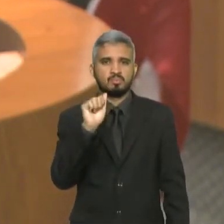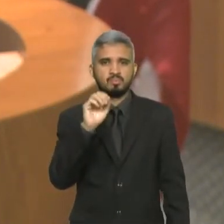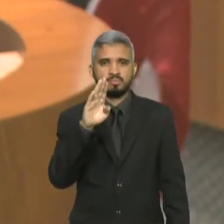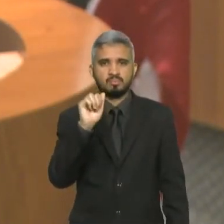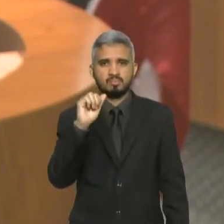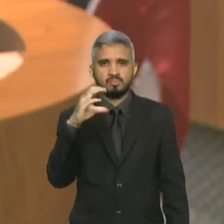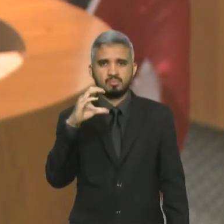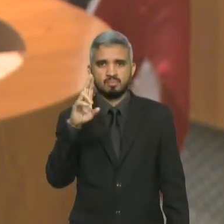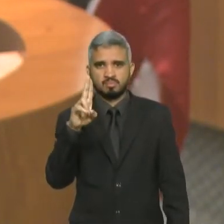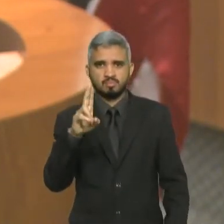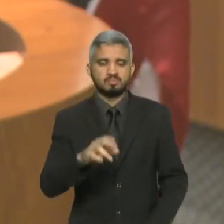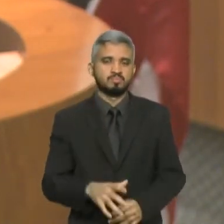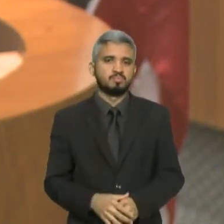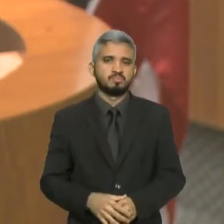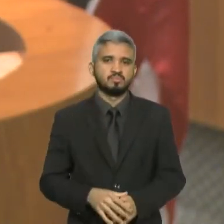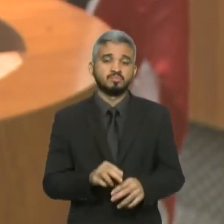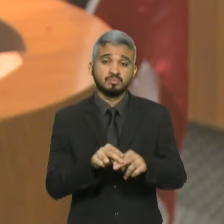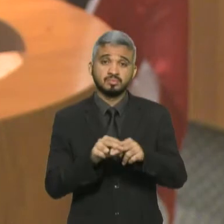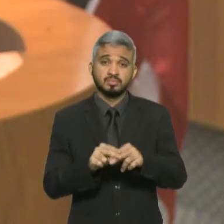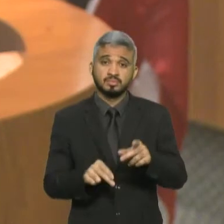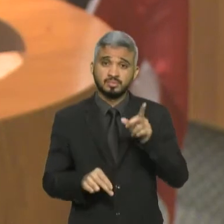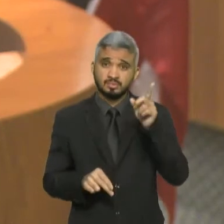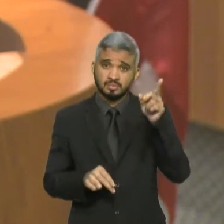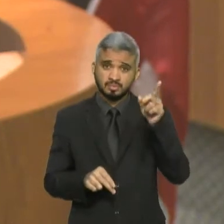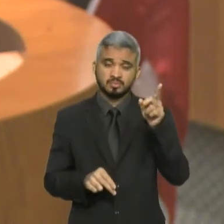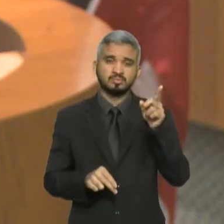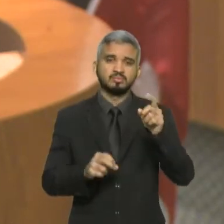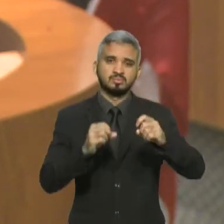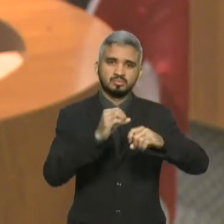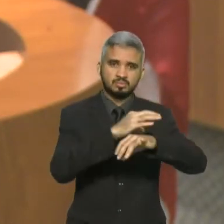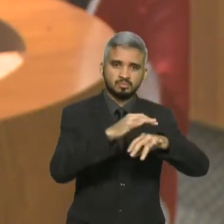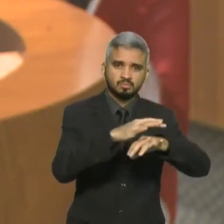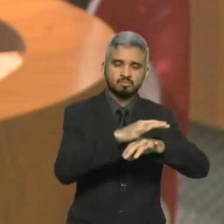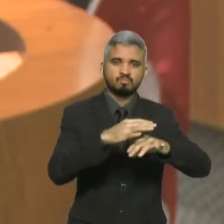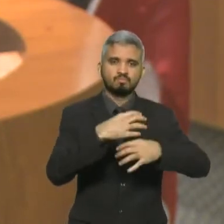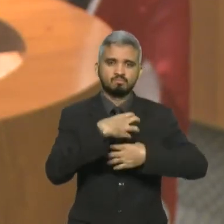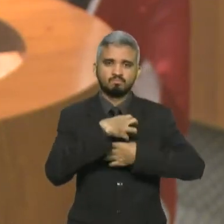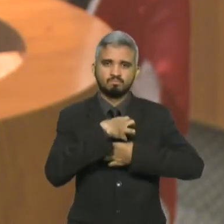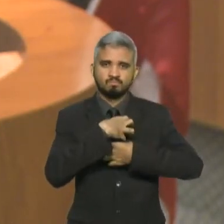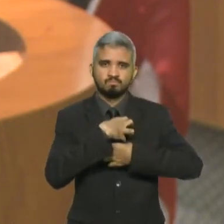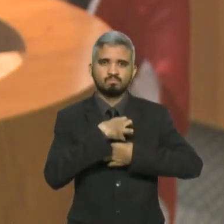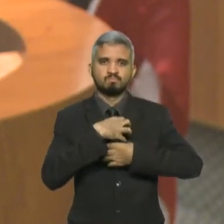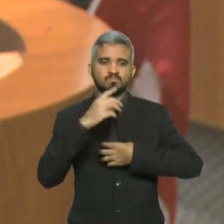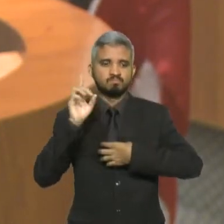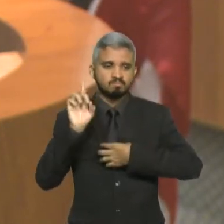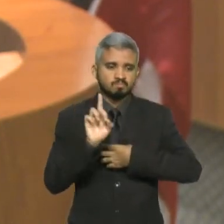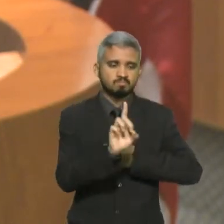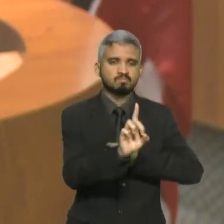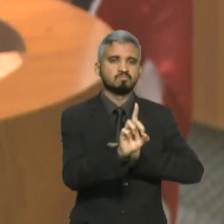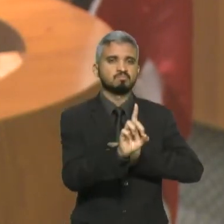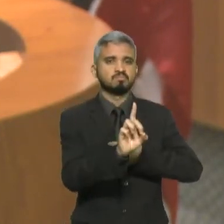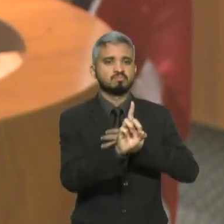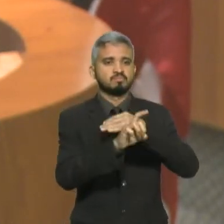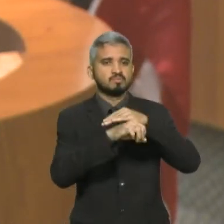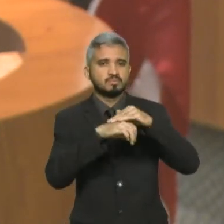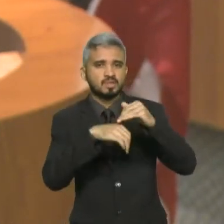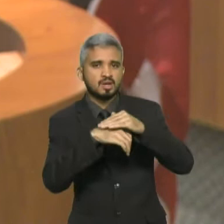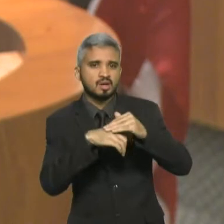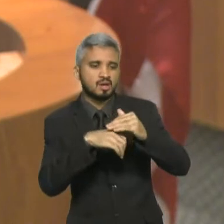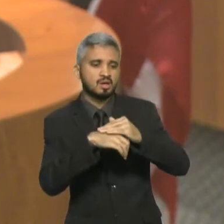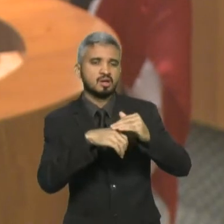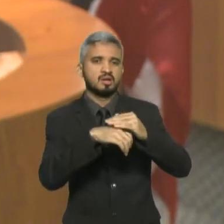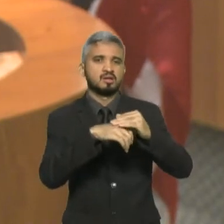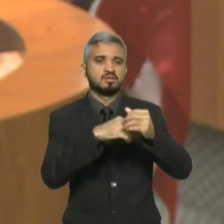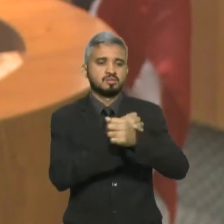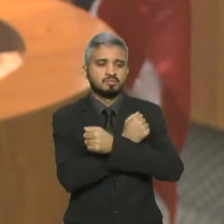muito carinhosa, de maneira muito respeitosa, de maneira muito atenciosa pela prefeita Edna